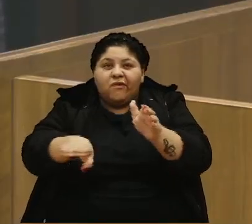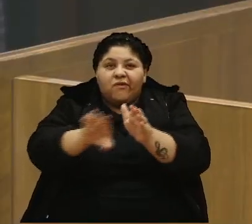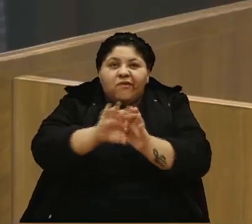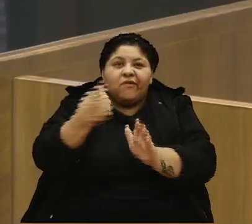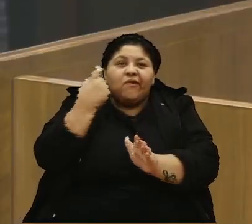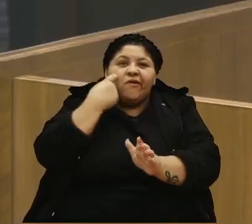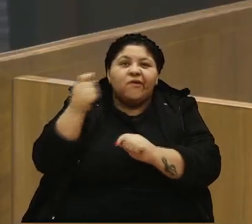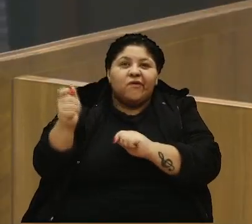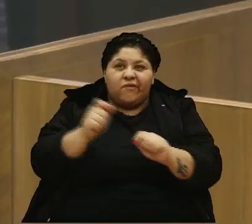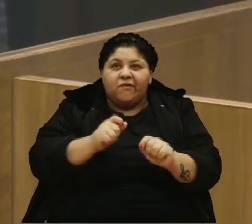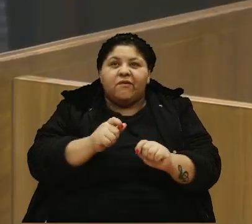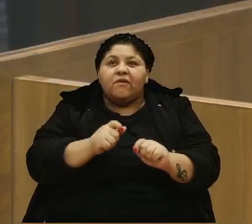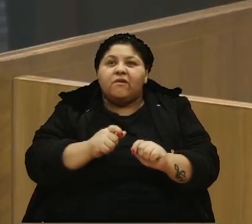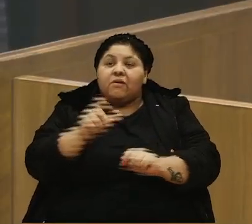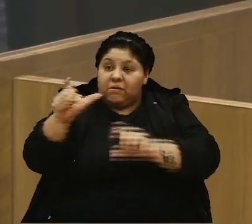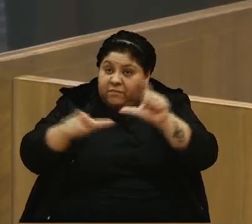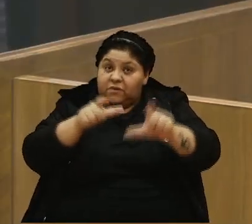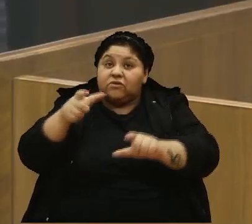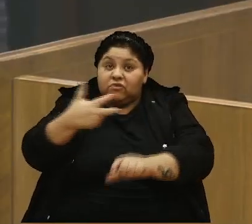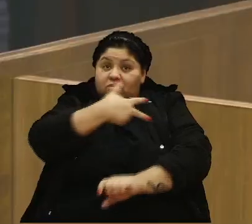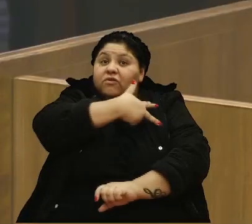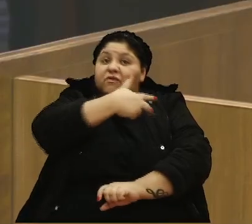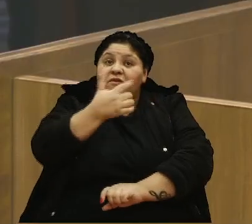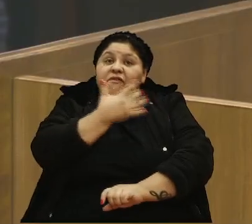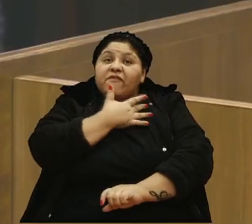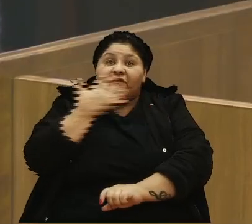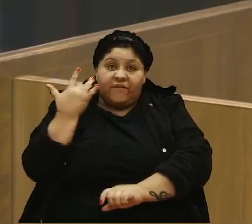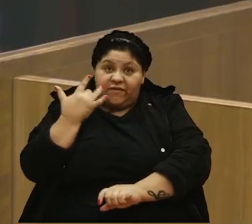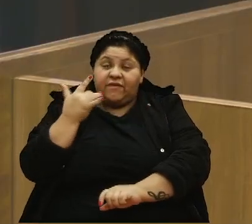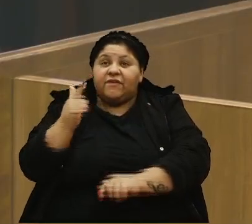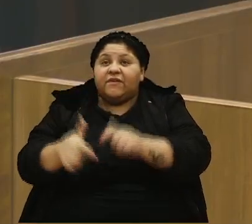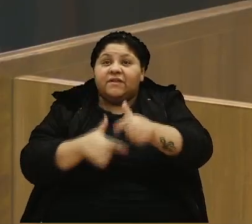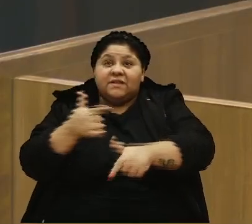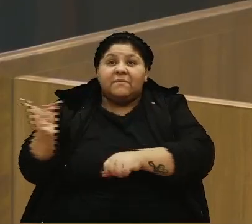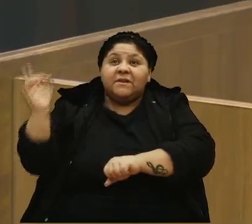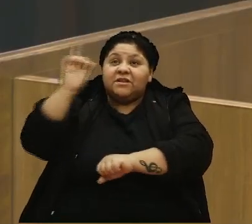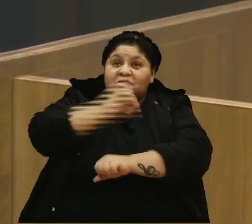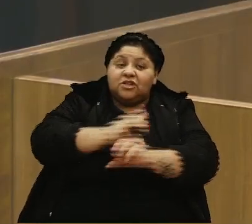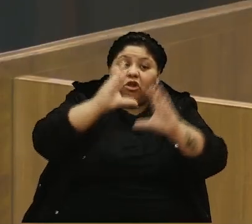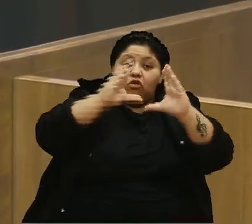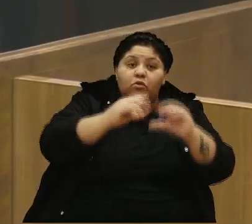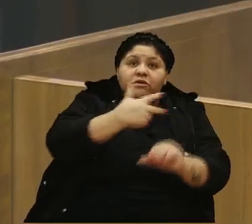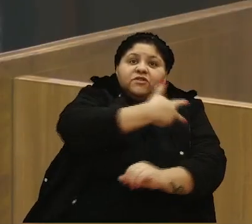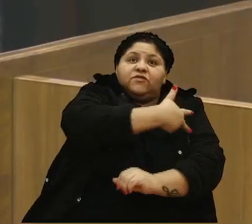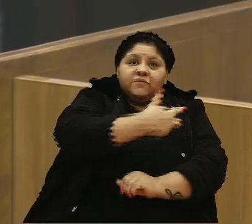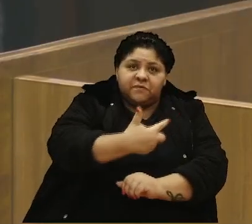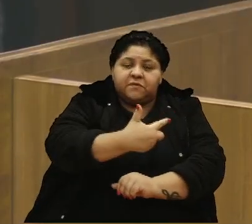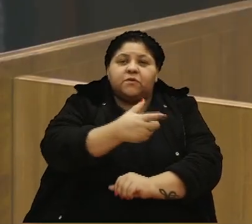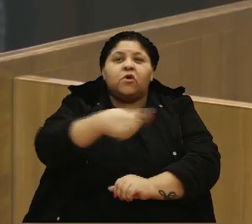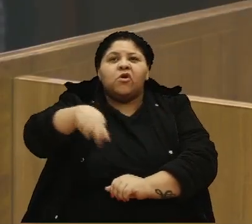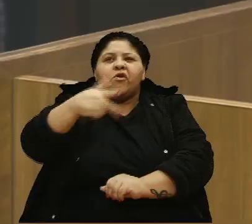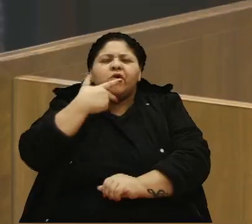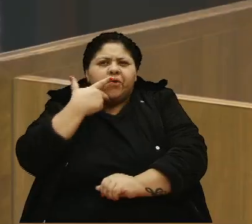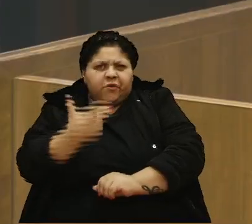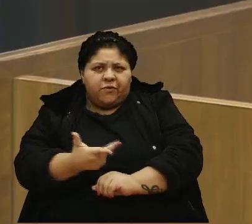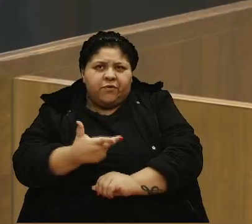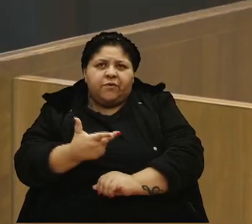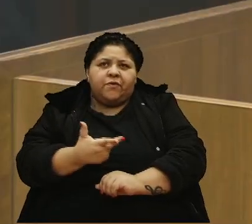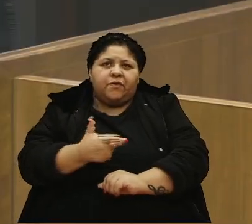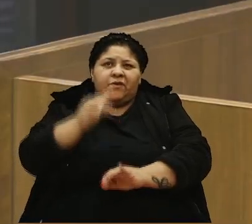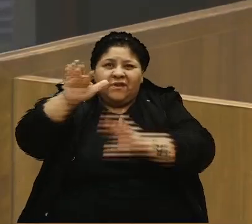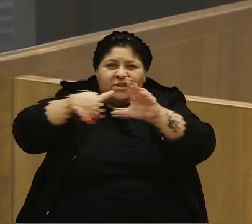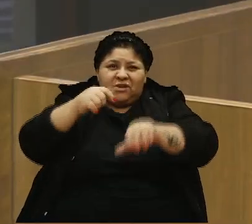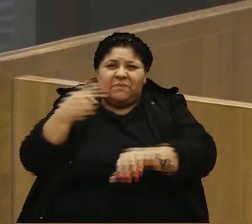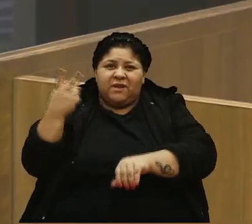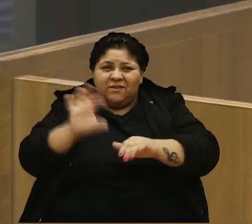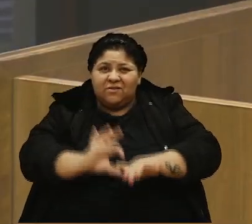pessoas se vacinem. E as pessoas estão indo. Facilita para aquelas pessoas que trabalham de dia se vacinarem. E a gente falou, então, eu convidei 2